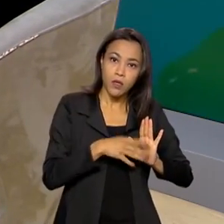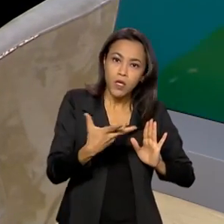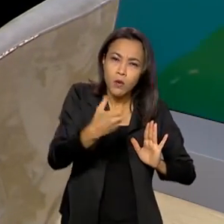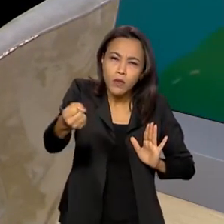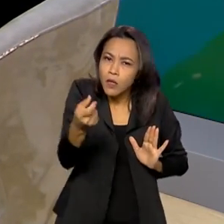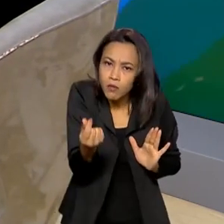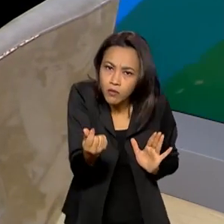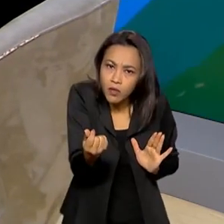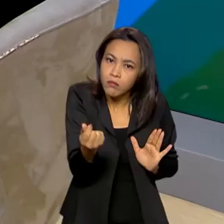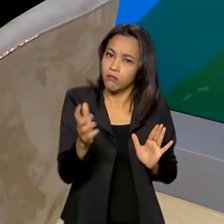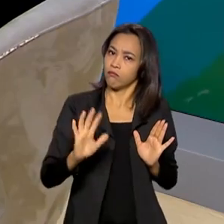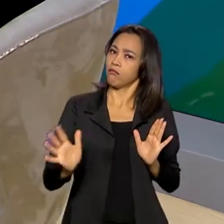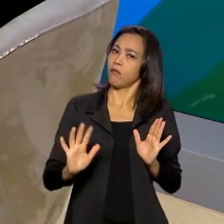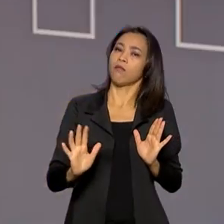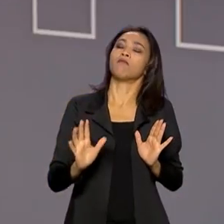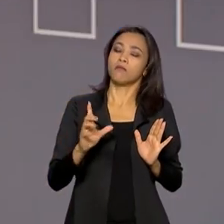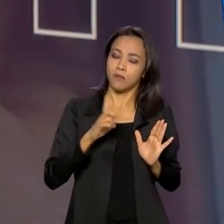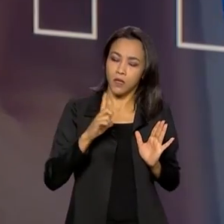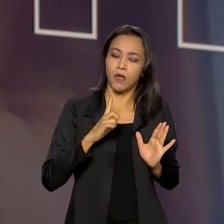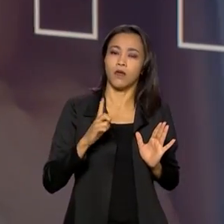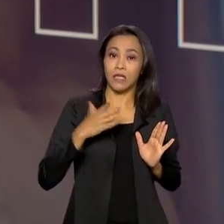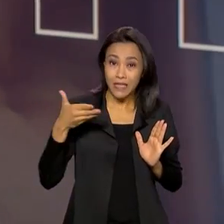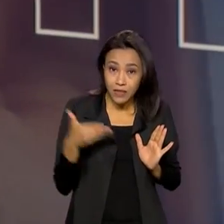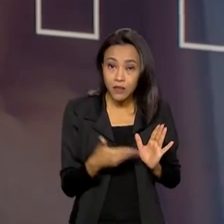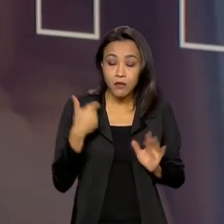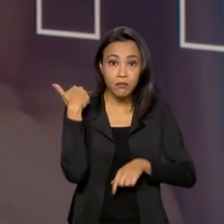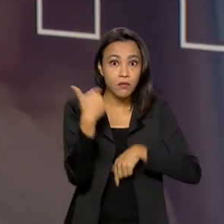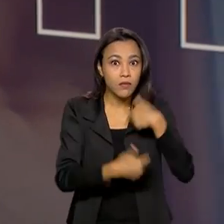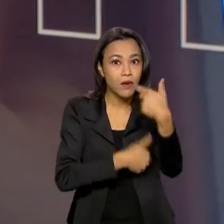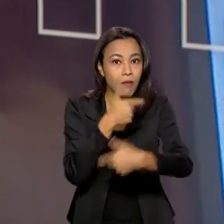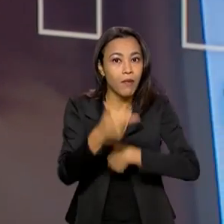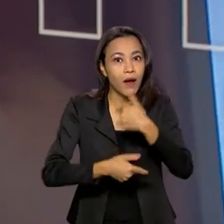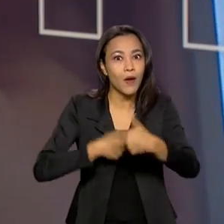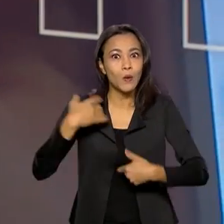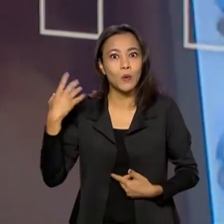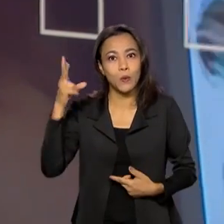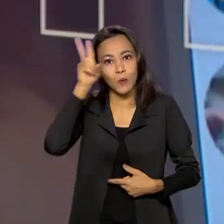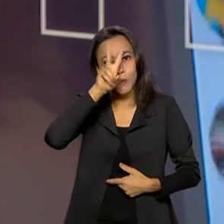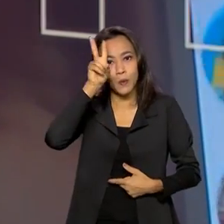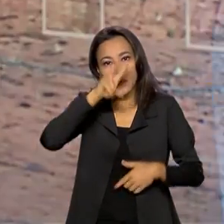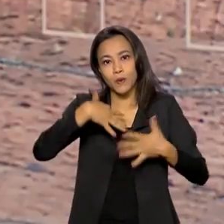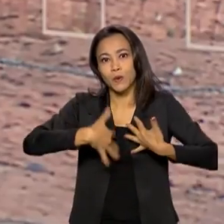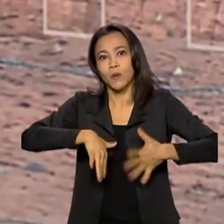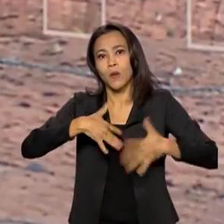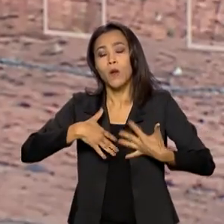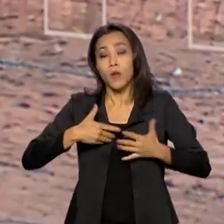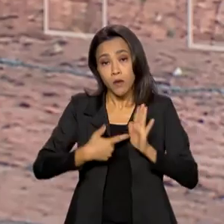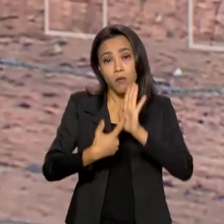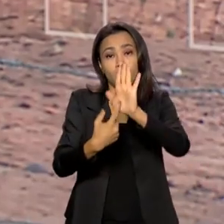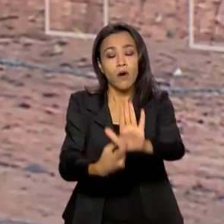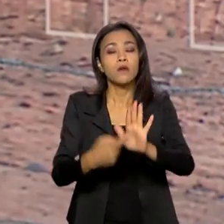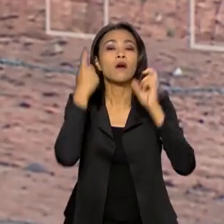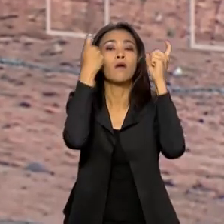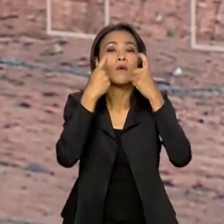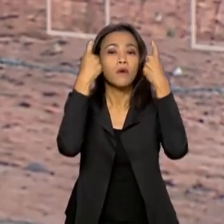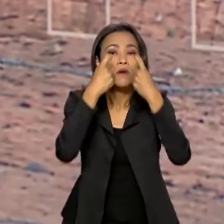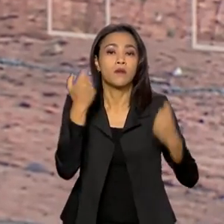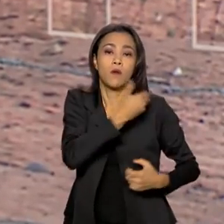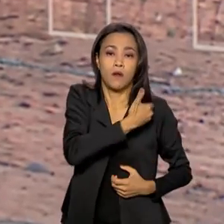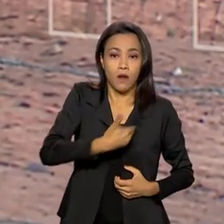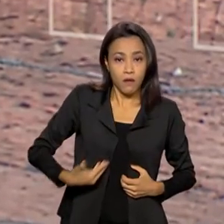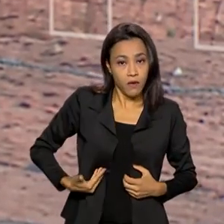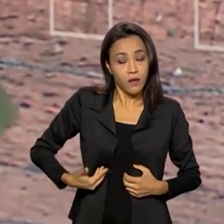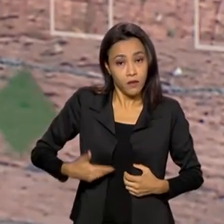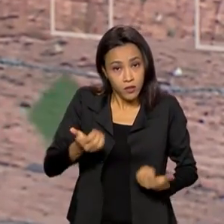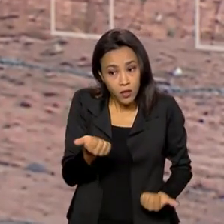o benefício isso é um feito histórico né pro nosso país e mostra a preocupação do governo em atender essas famílias num momento de